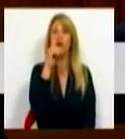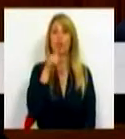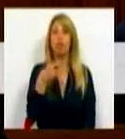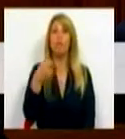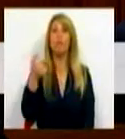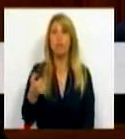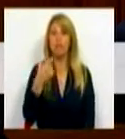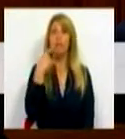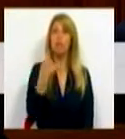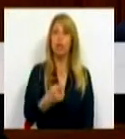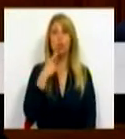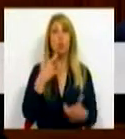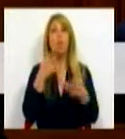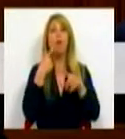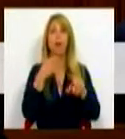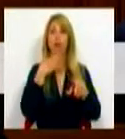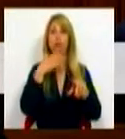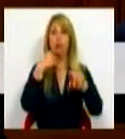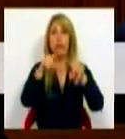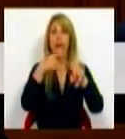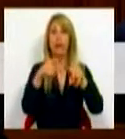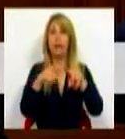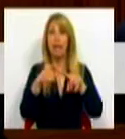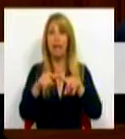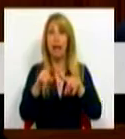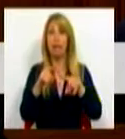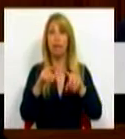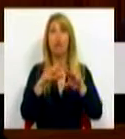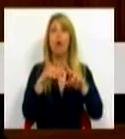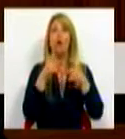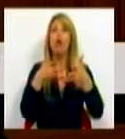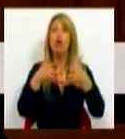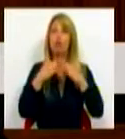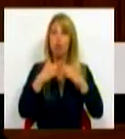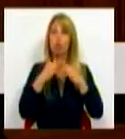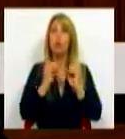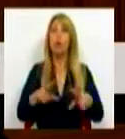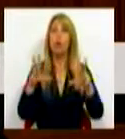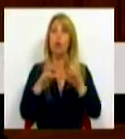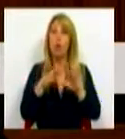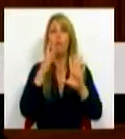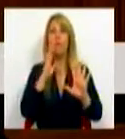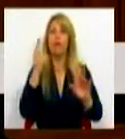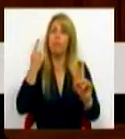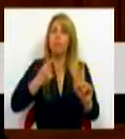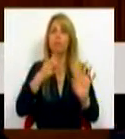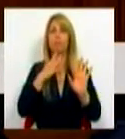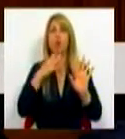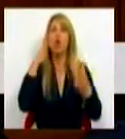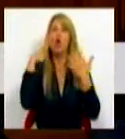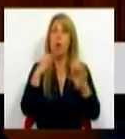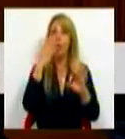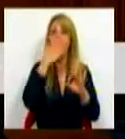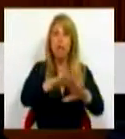define que um crédito reestruturado deve ser considerado em situação normal se houver pagamento de juros ou reforço de